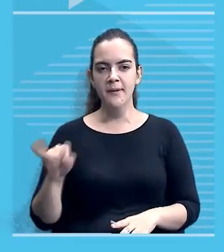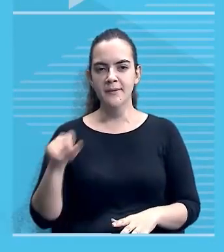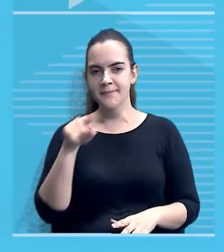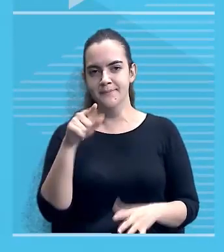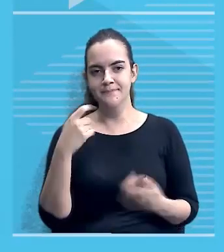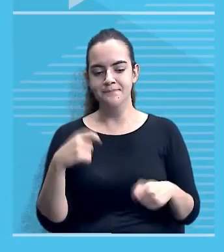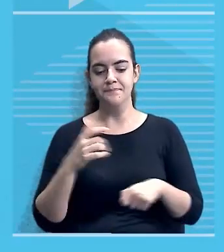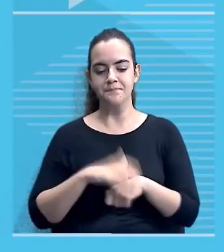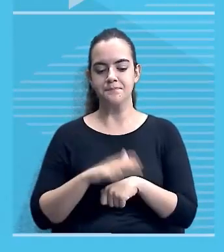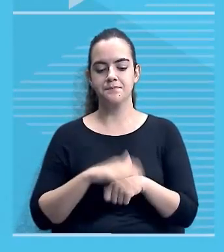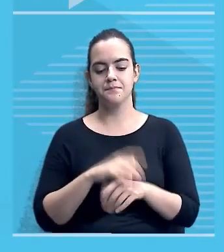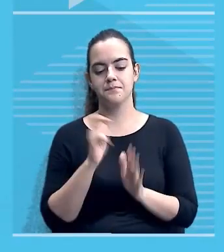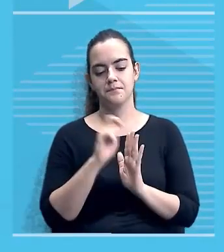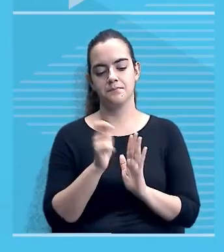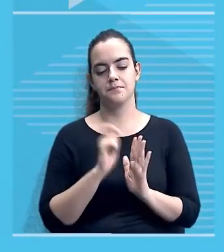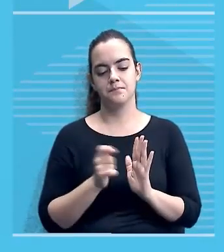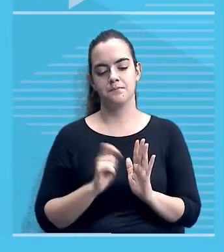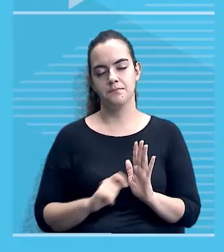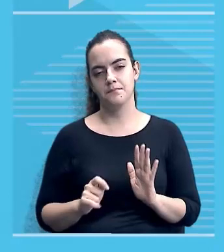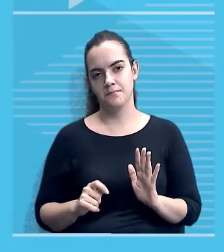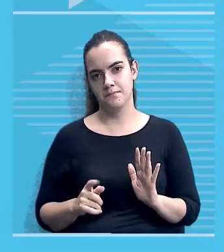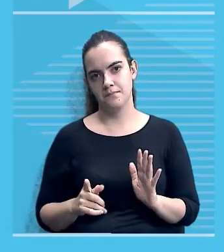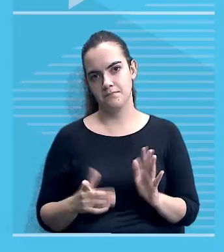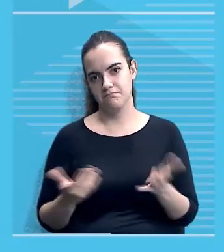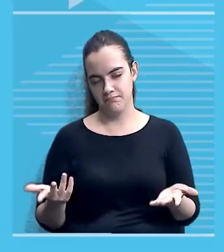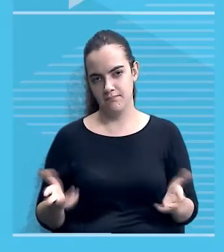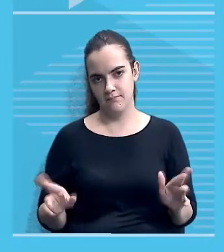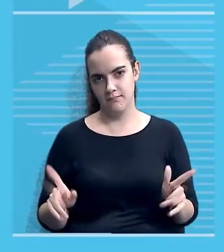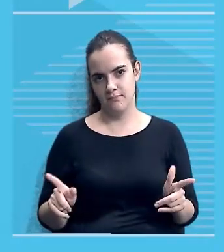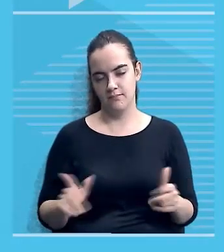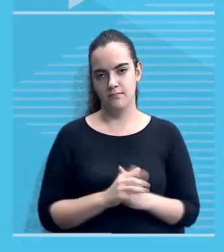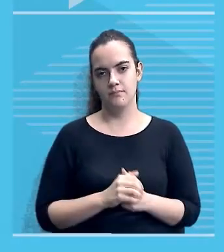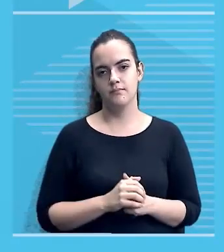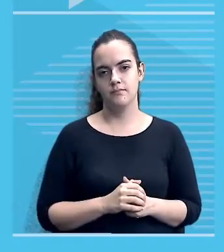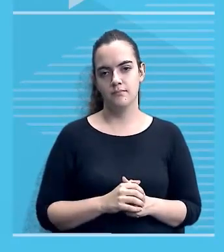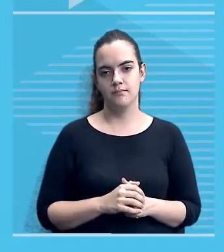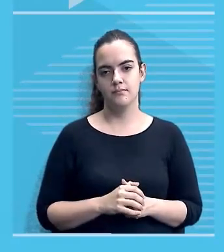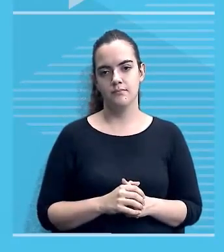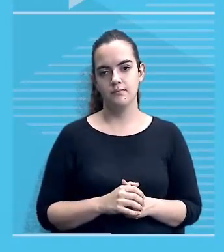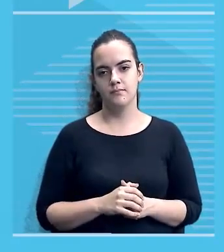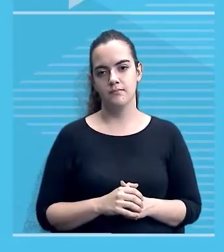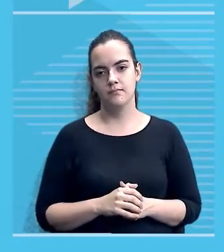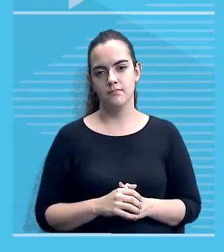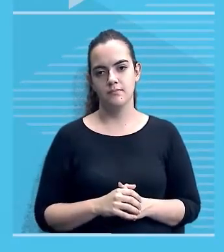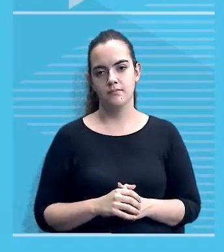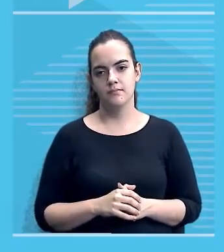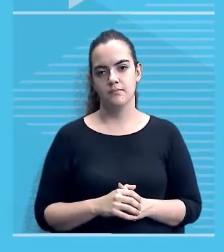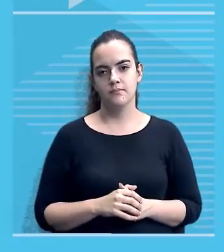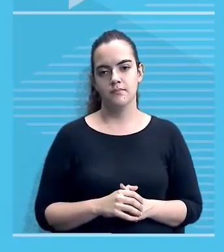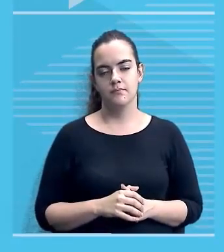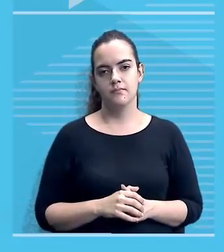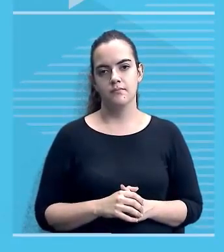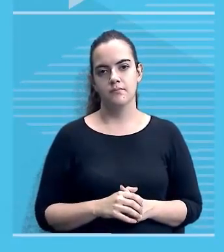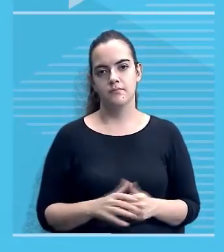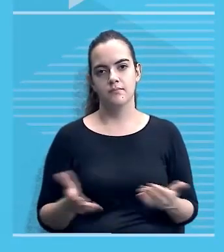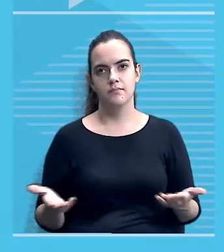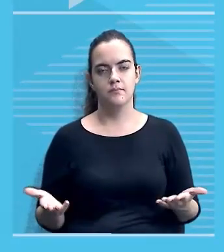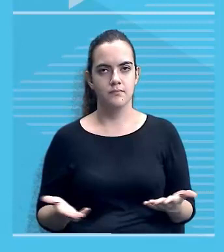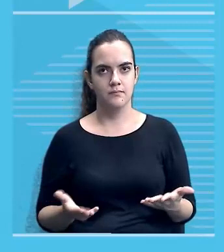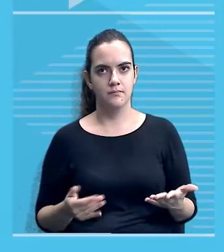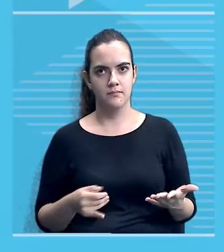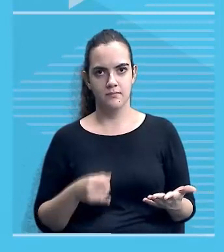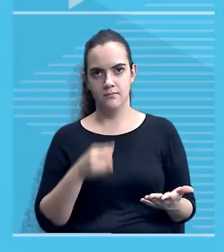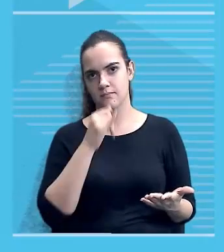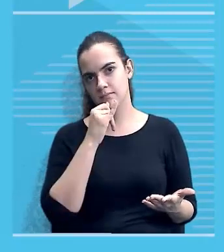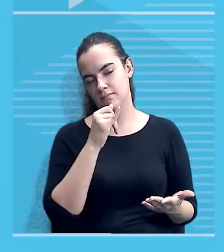seja aí a alternativa ela é única ou é a letra a letra B letra c não tem esse negócio Ah vou